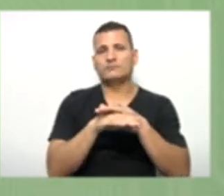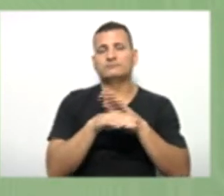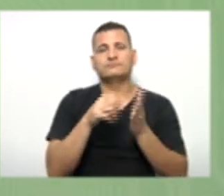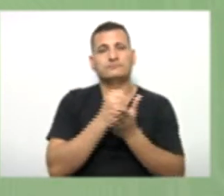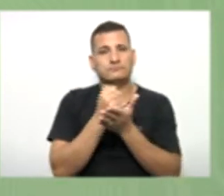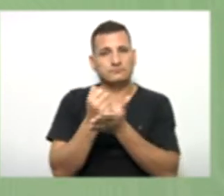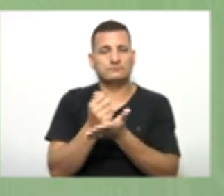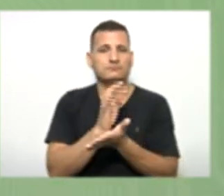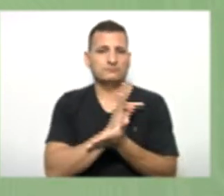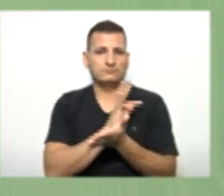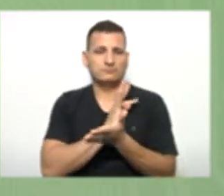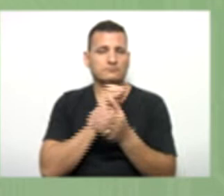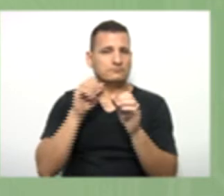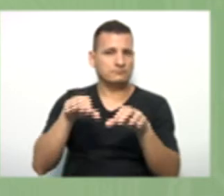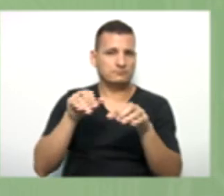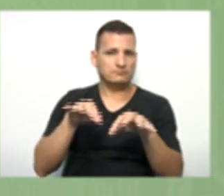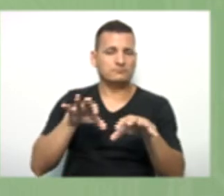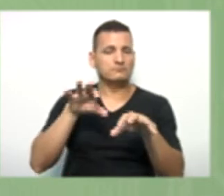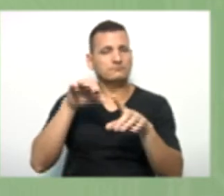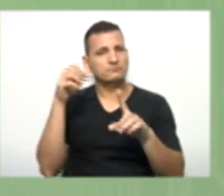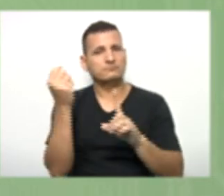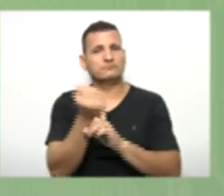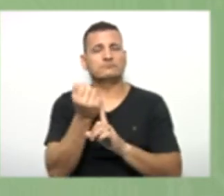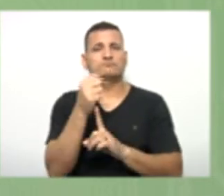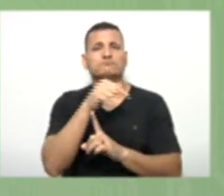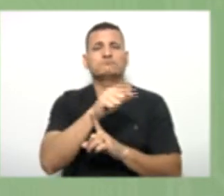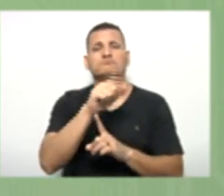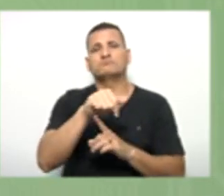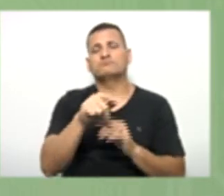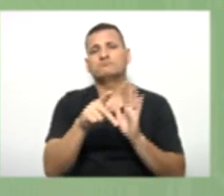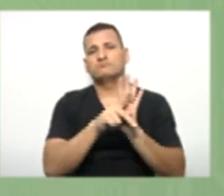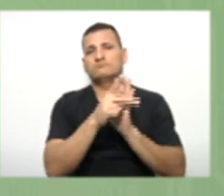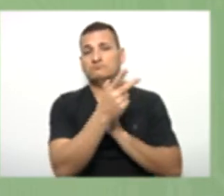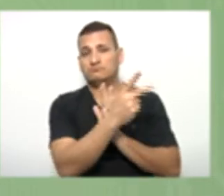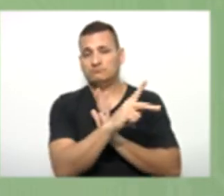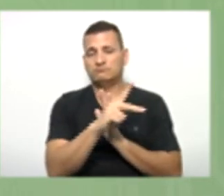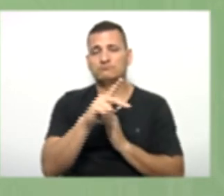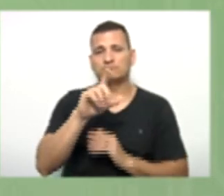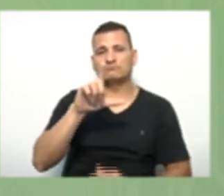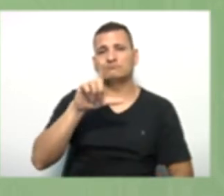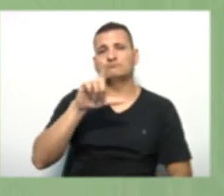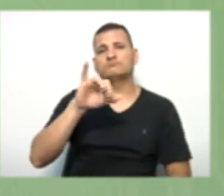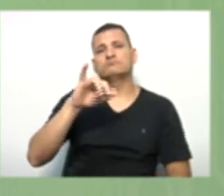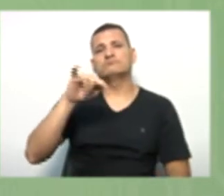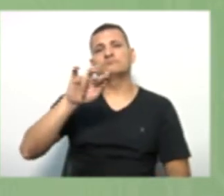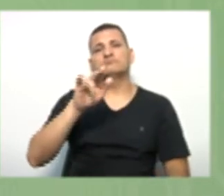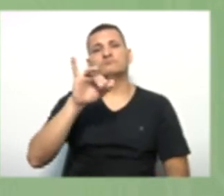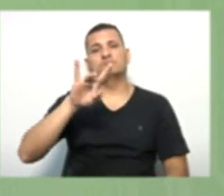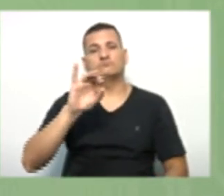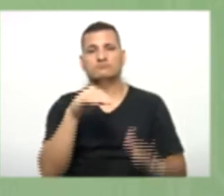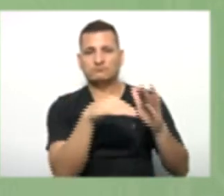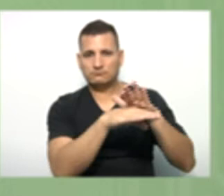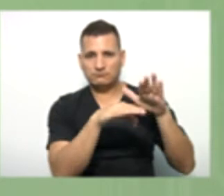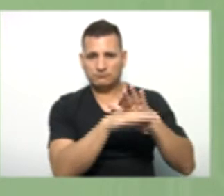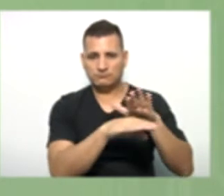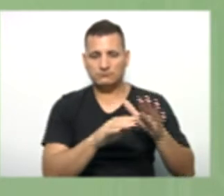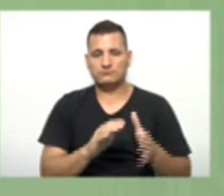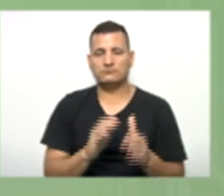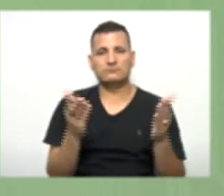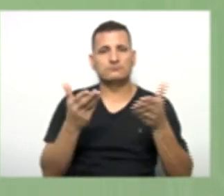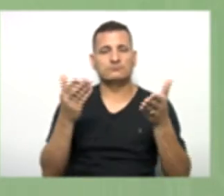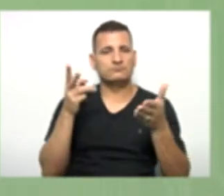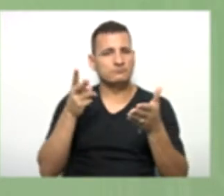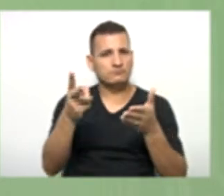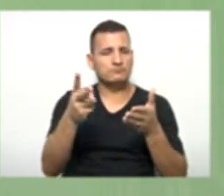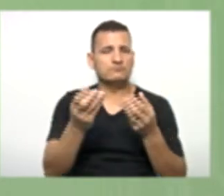educacional e social, que é uma conta lá no patrimônio líquido. Então, vamos continuar agora. Como que eu